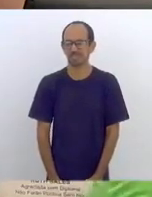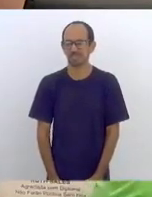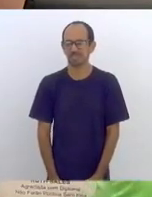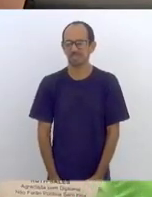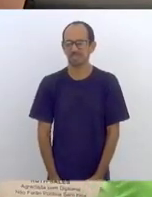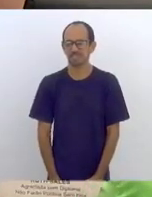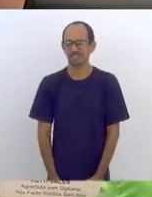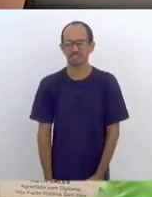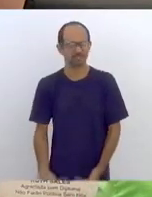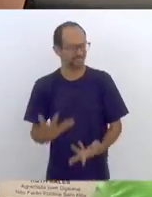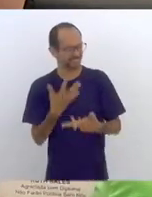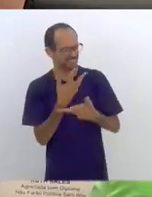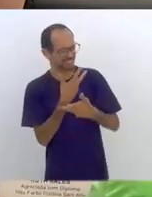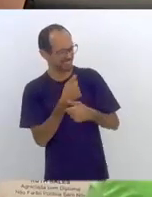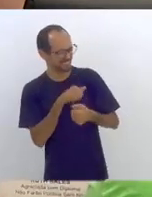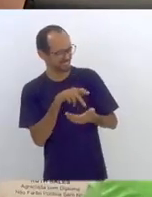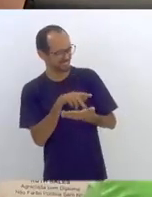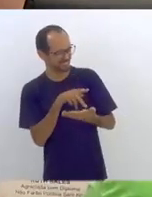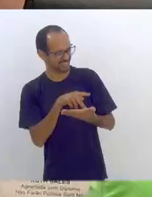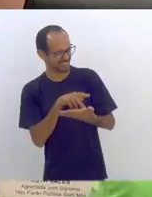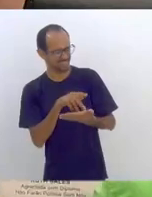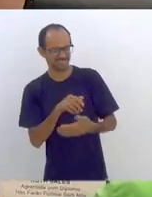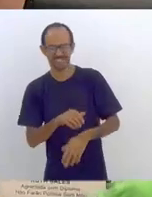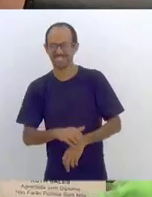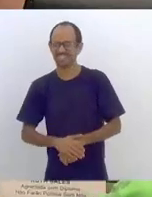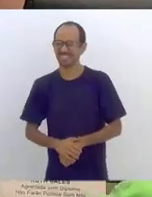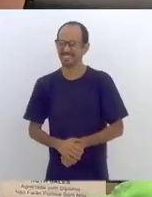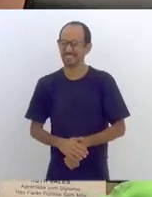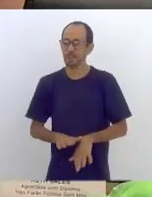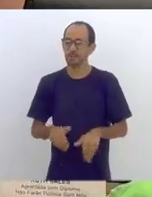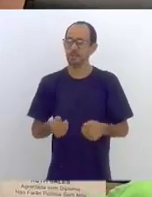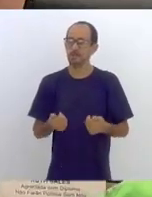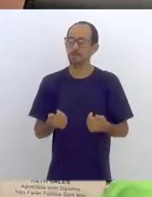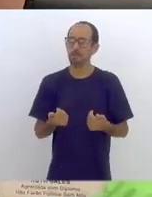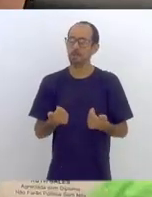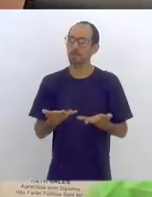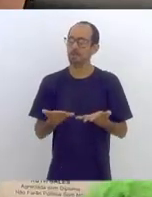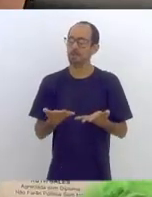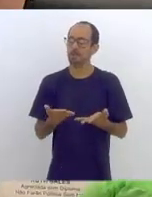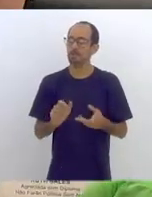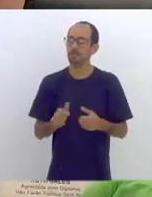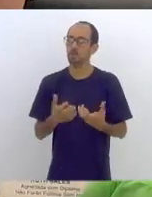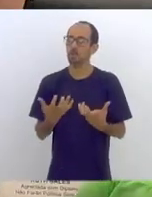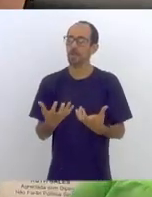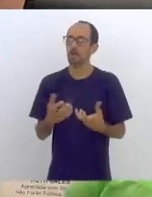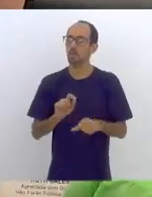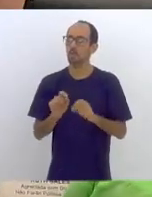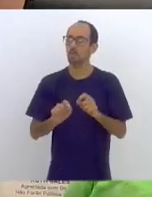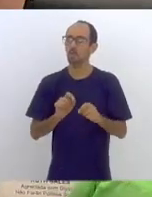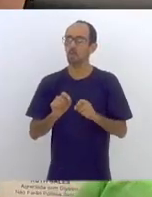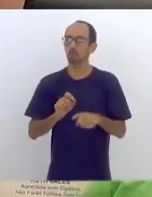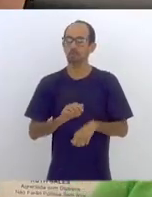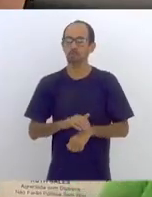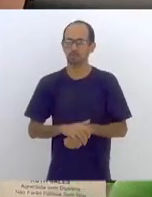Muito linda, né, gente? Bom, eu quero